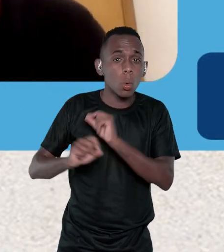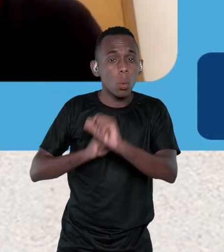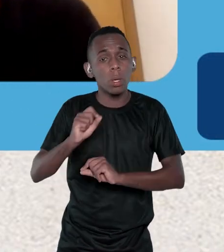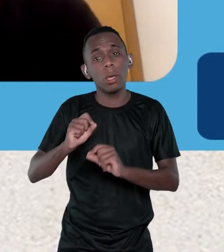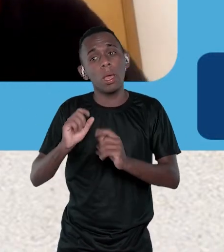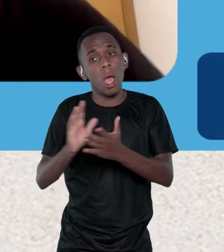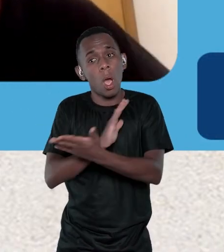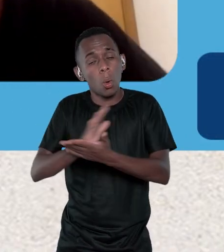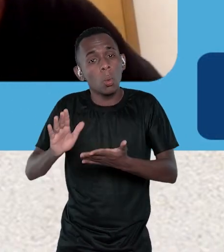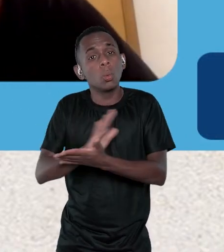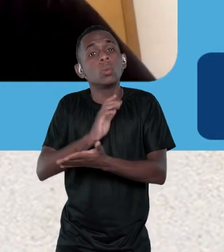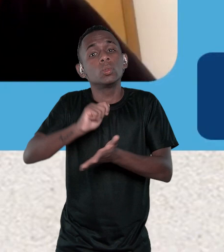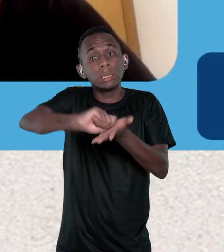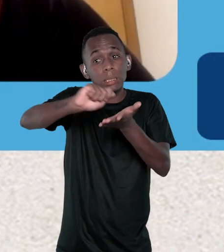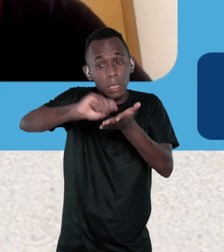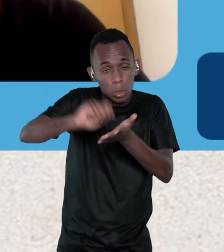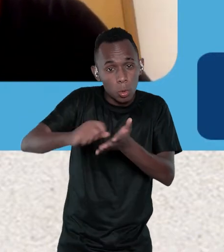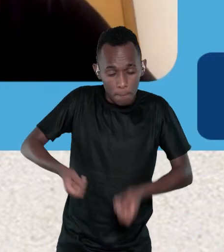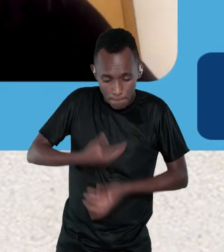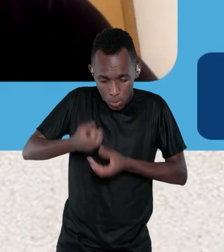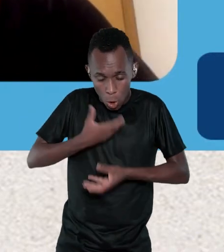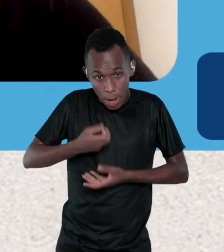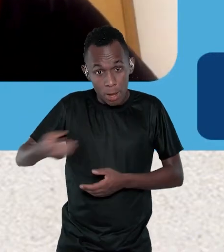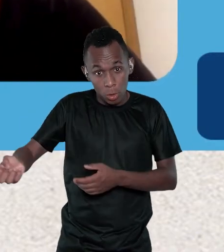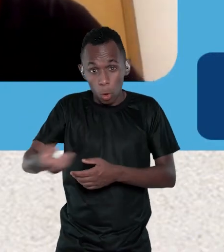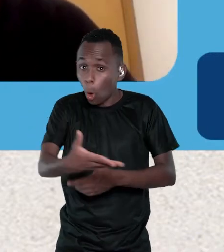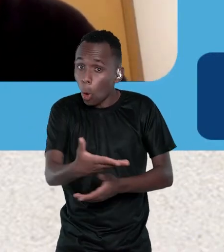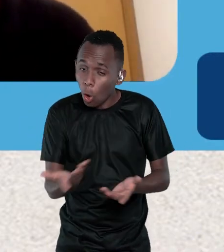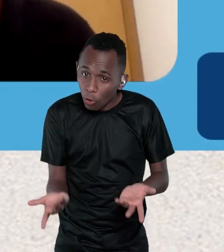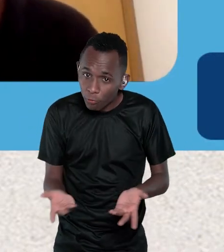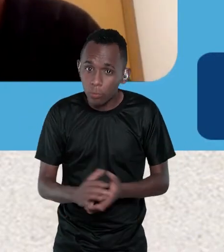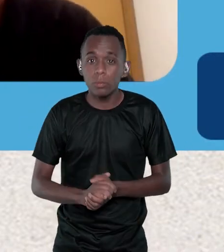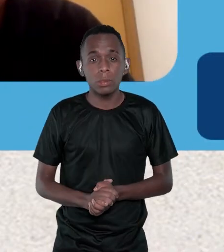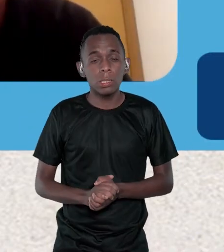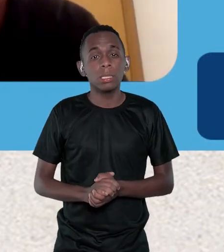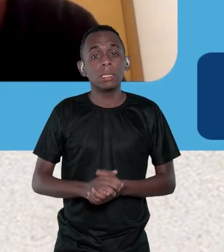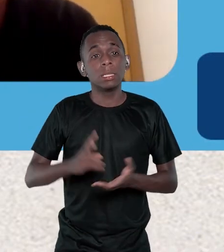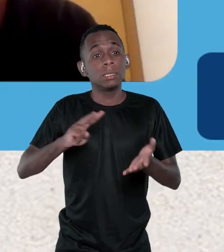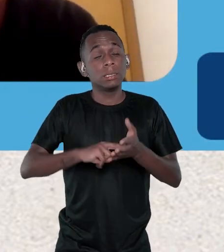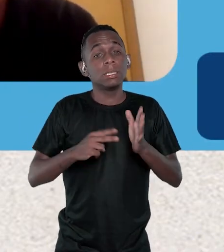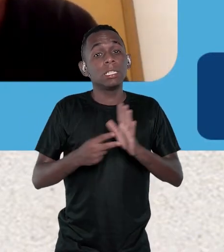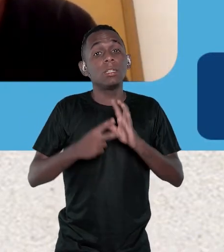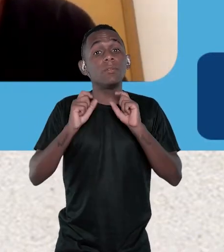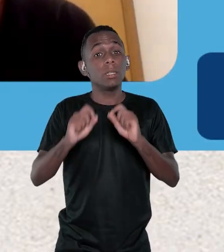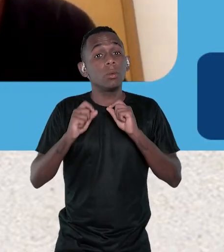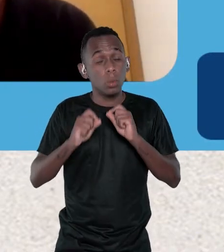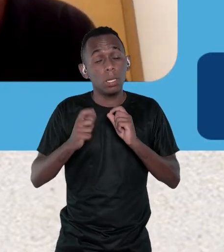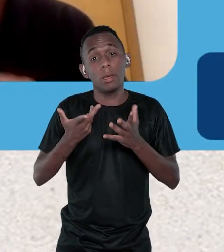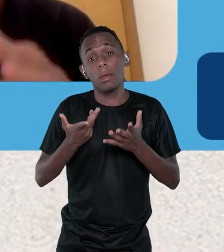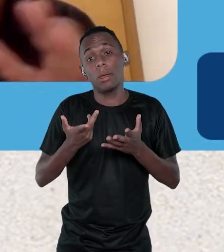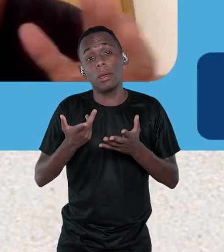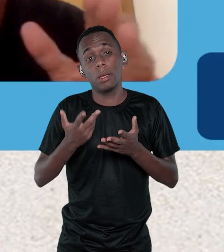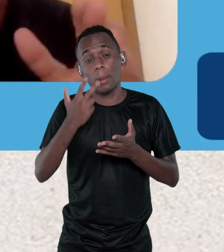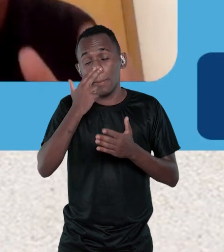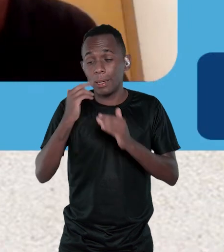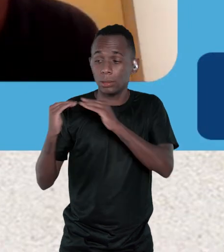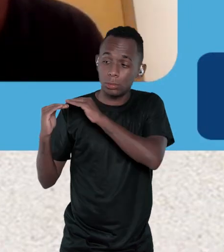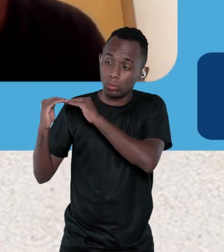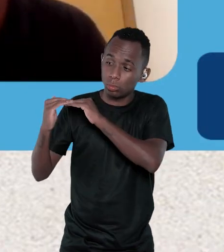por poetas modernos que quebraram